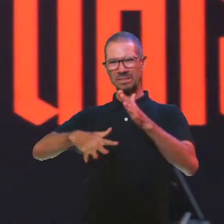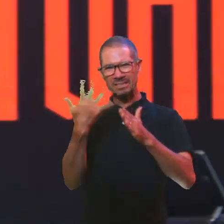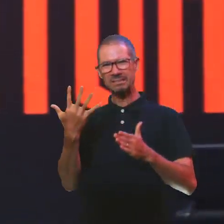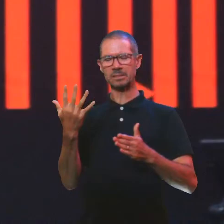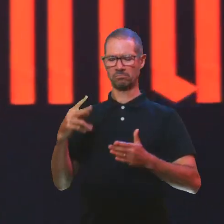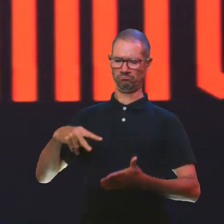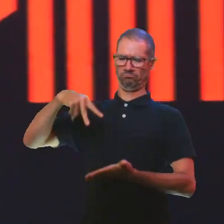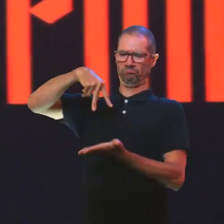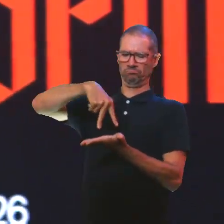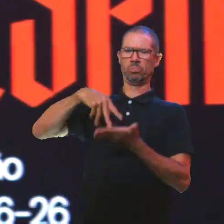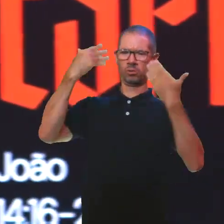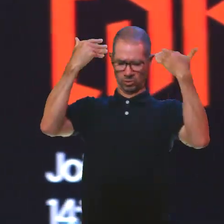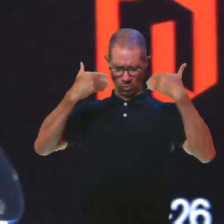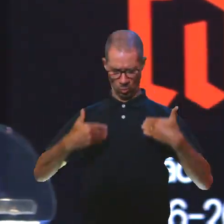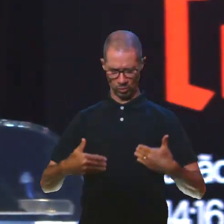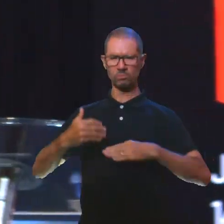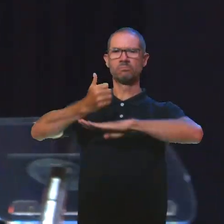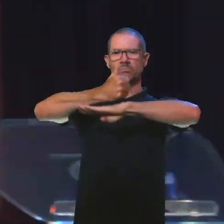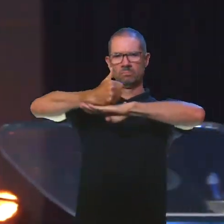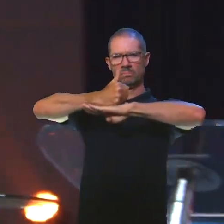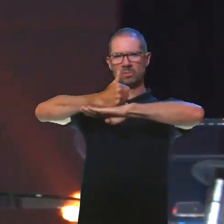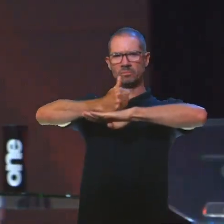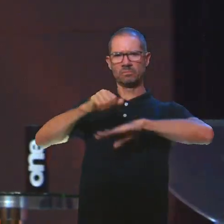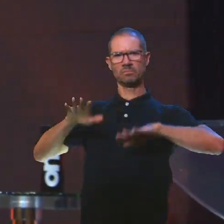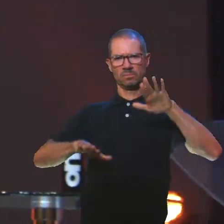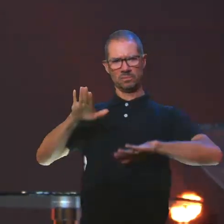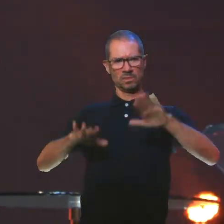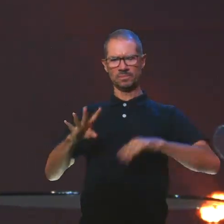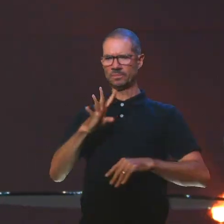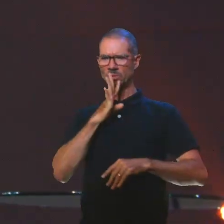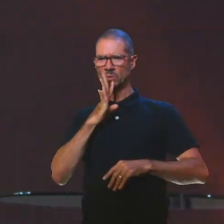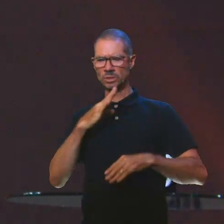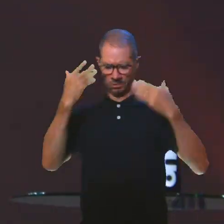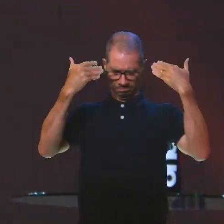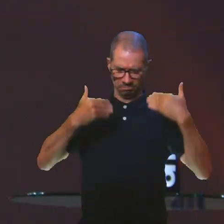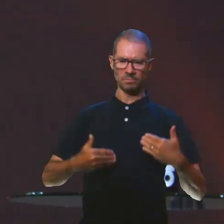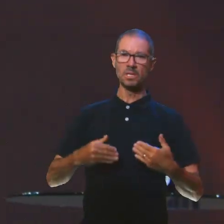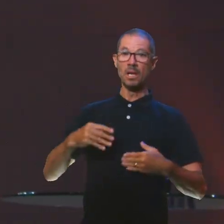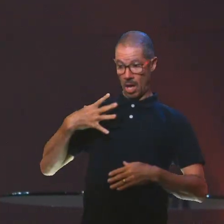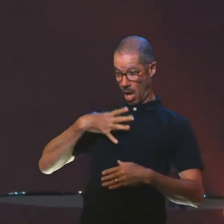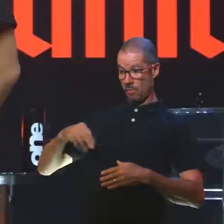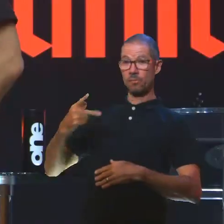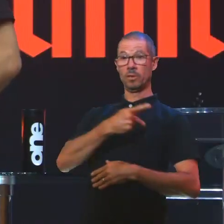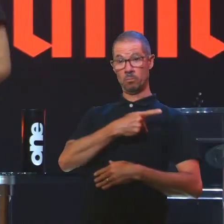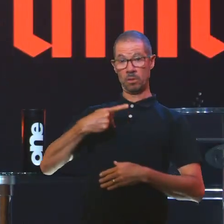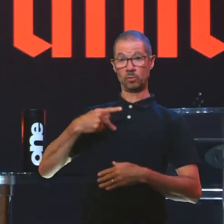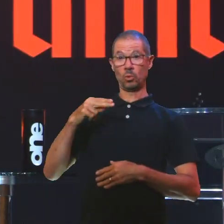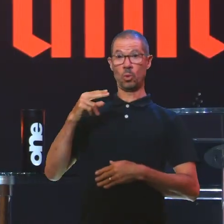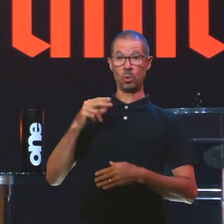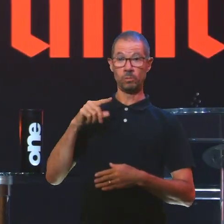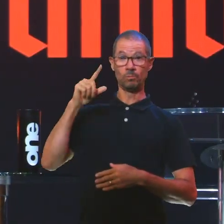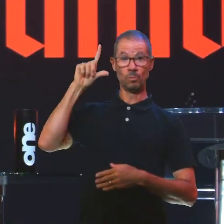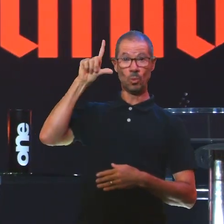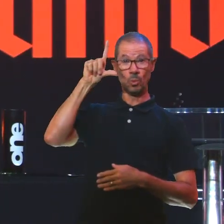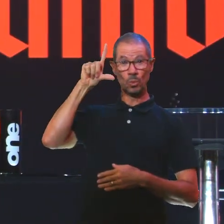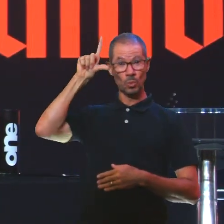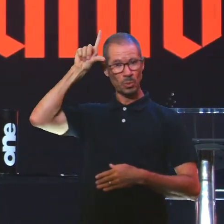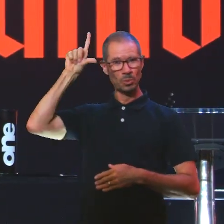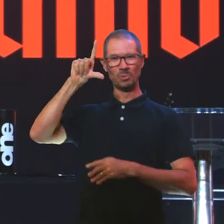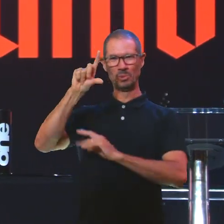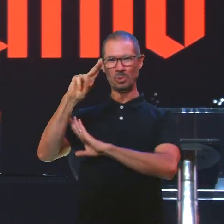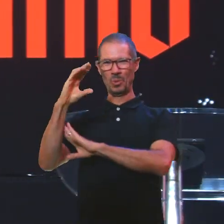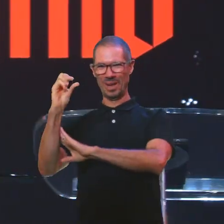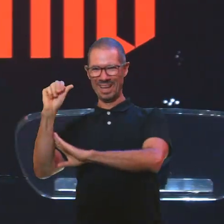pelas posições que nós exercemos. Às vezes, me conhecem simplesmente porque é o filho do pastor Dutra. Ah, agora é o fulano de